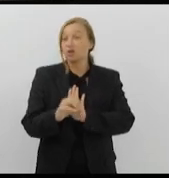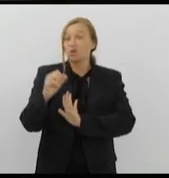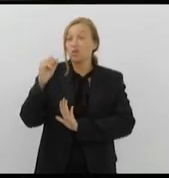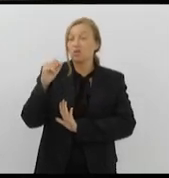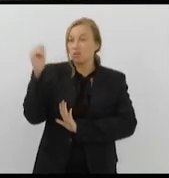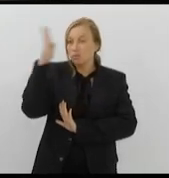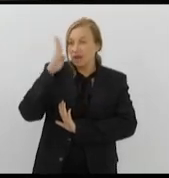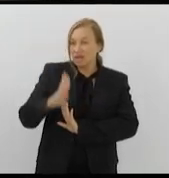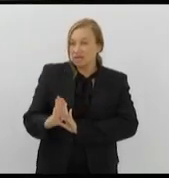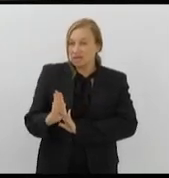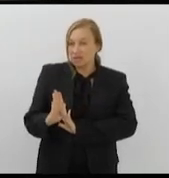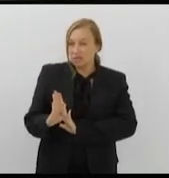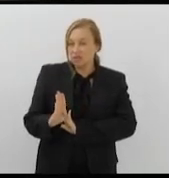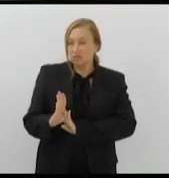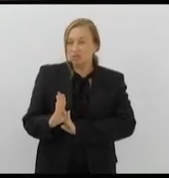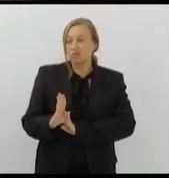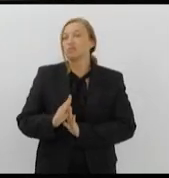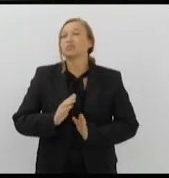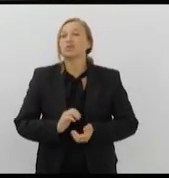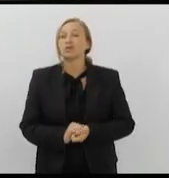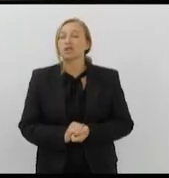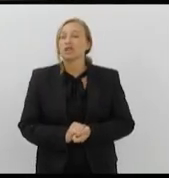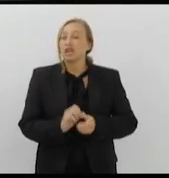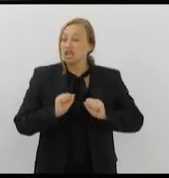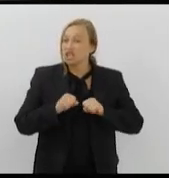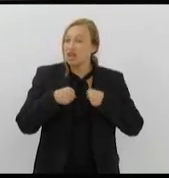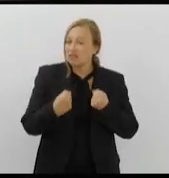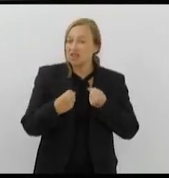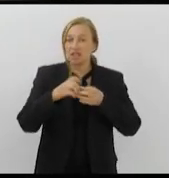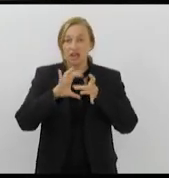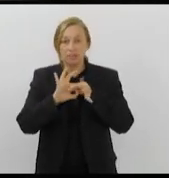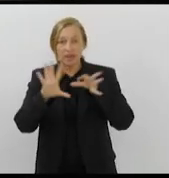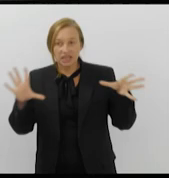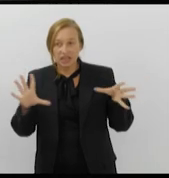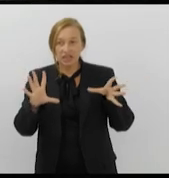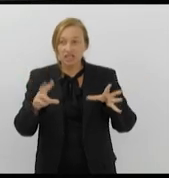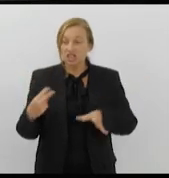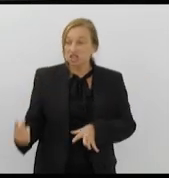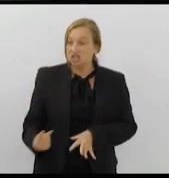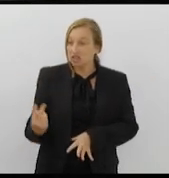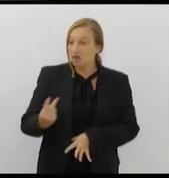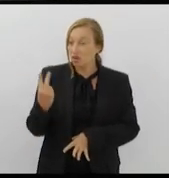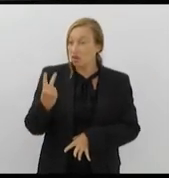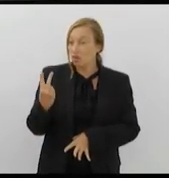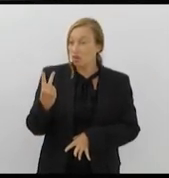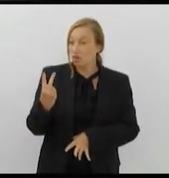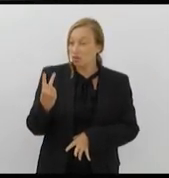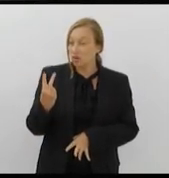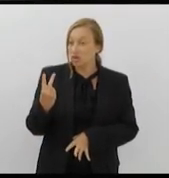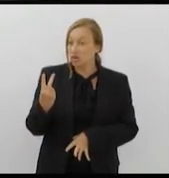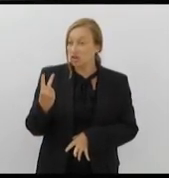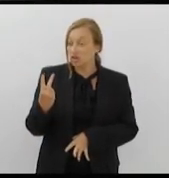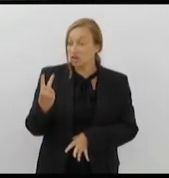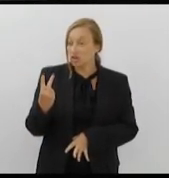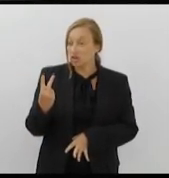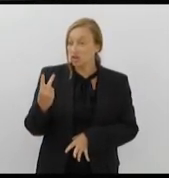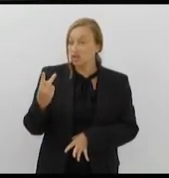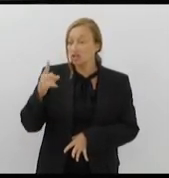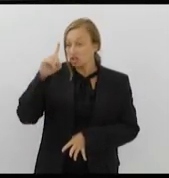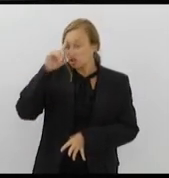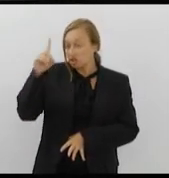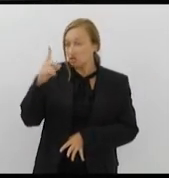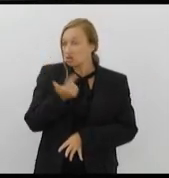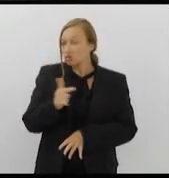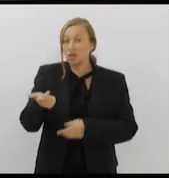a população majoritária brasileira, que defende a liberdade, que tem valores de Deus, pátria, família, como valores